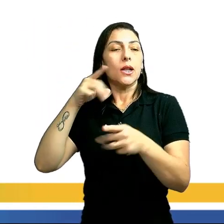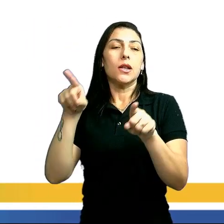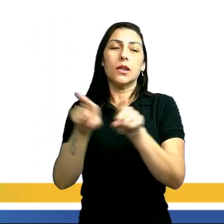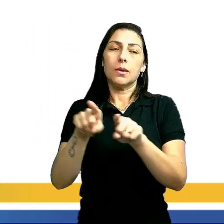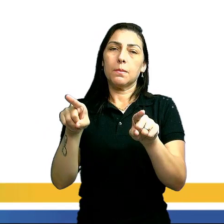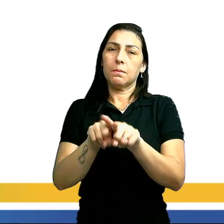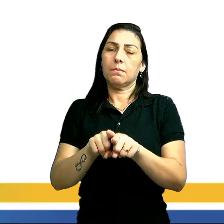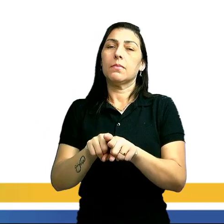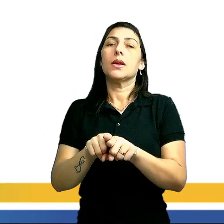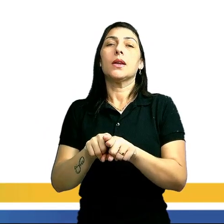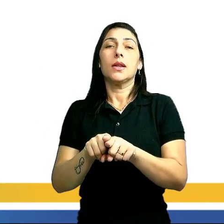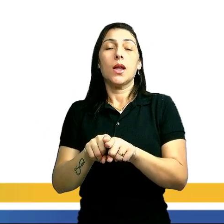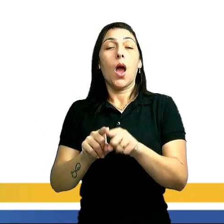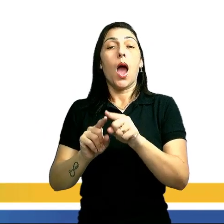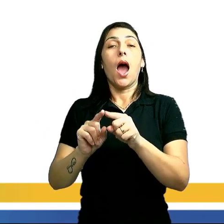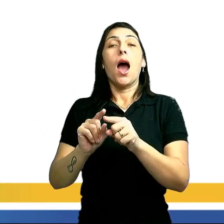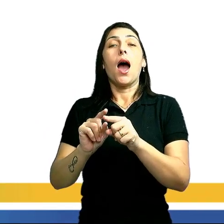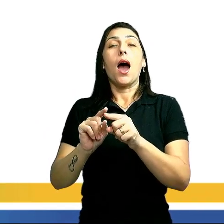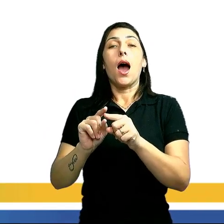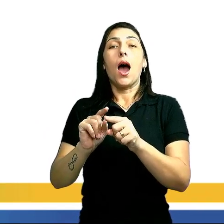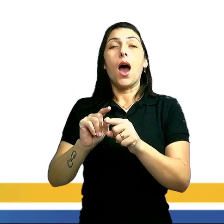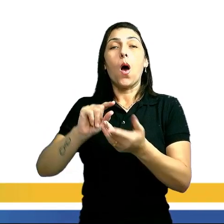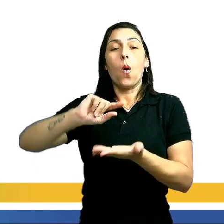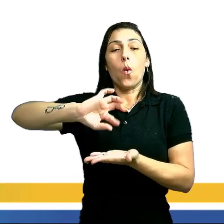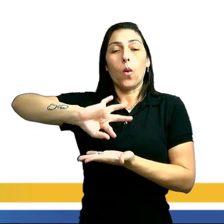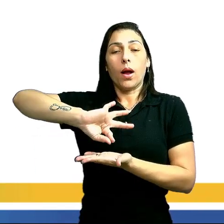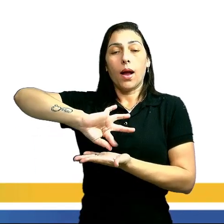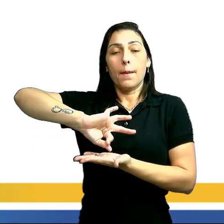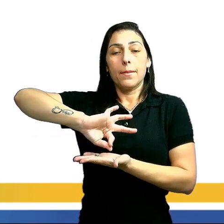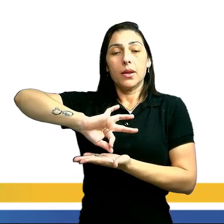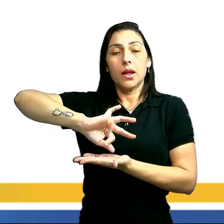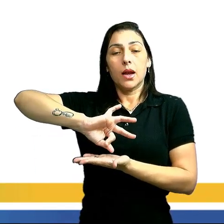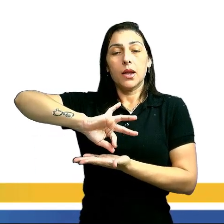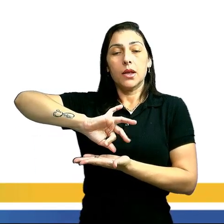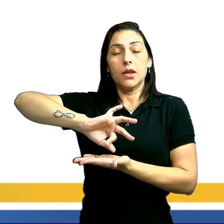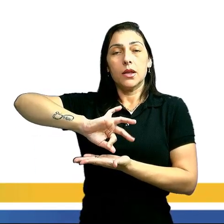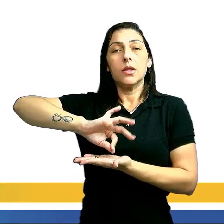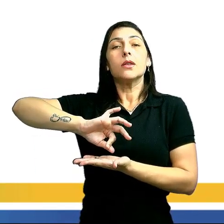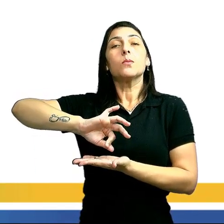duras críticas ao capitalismo e ao seu modo de produção. Por